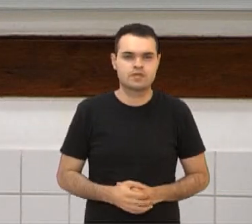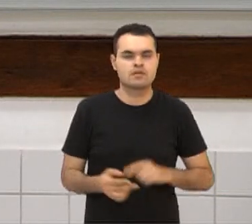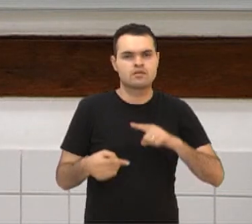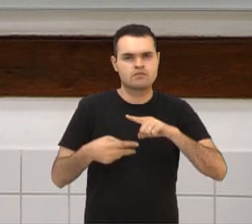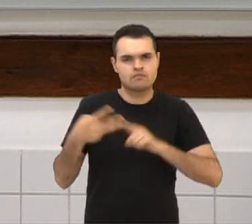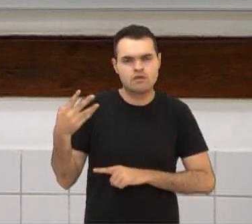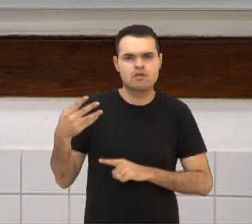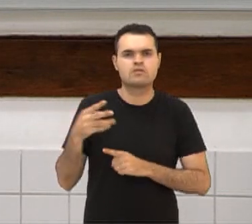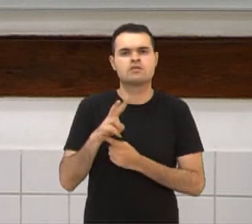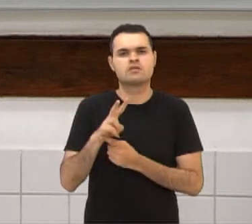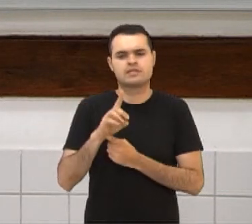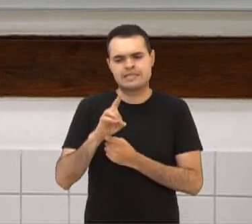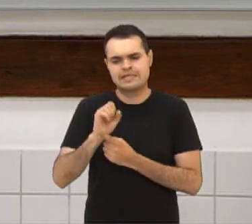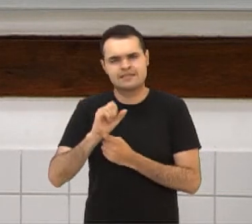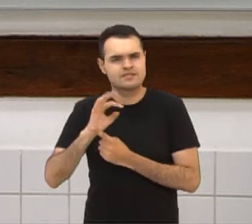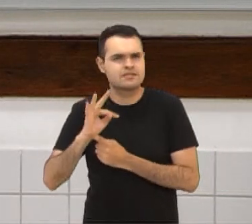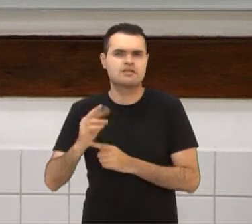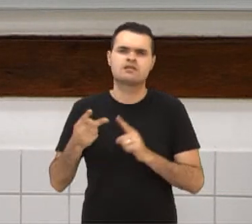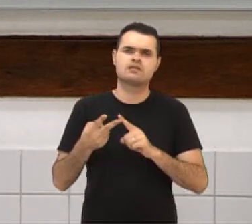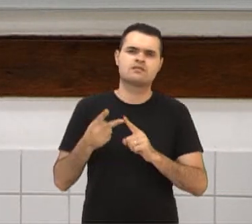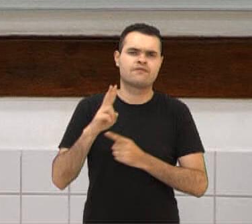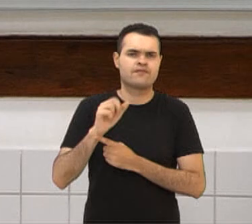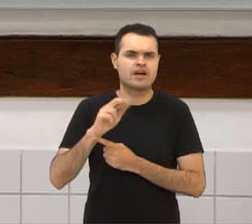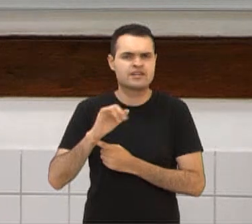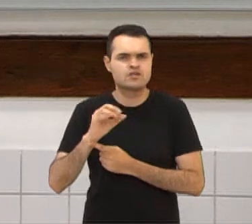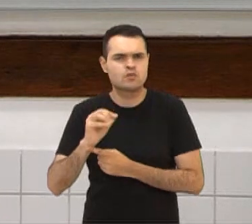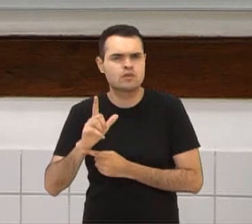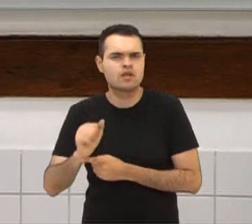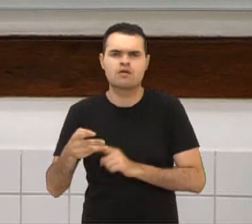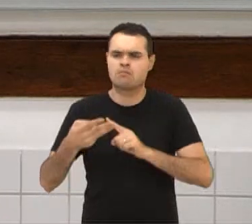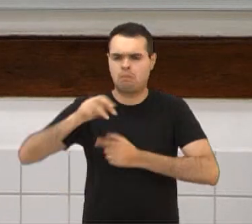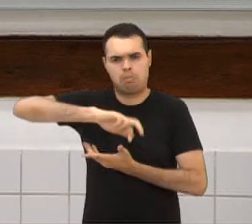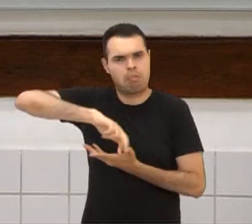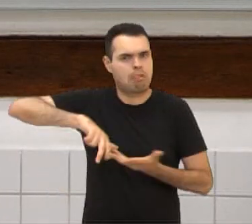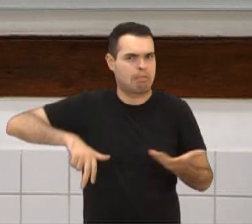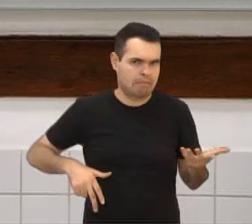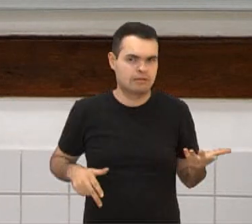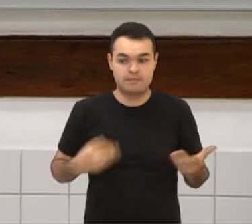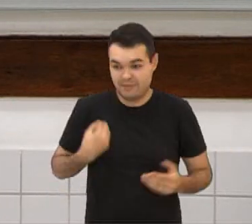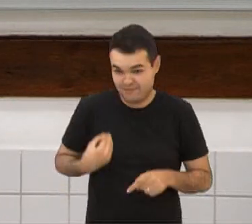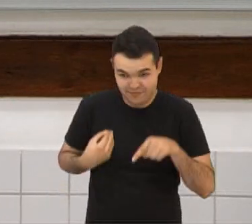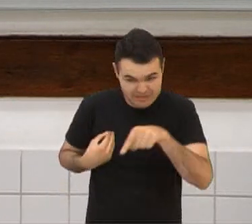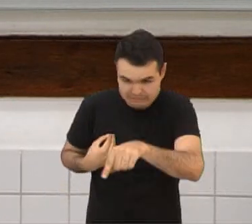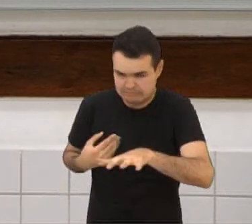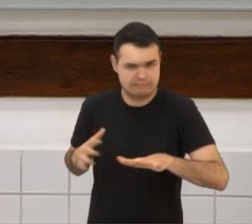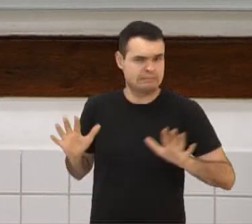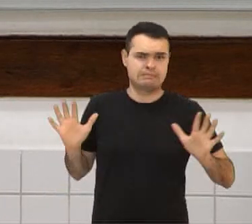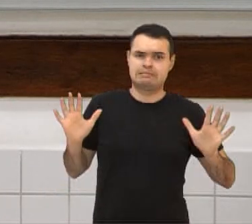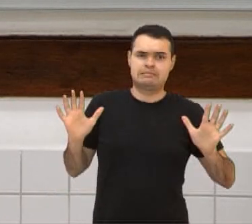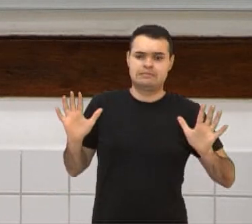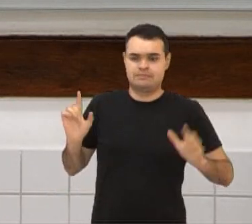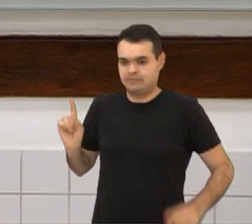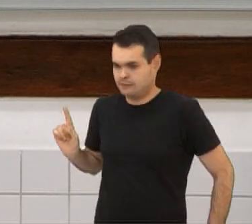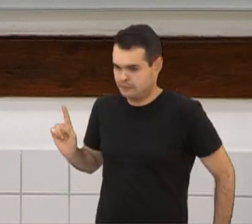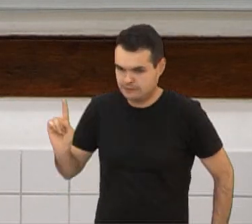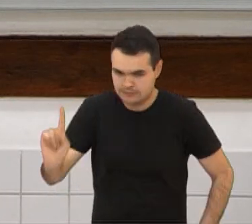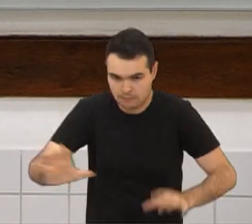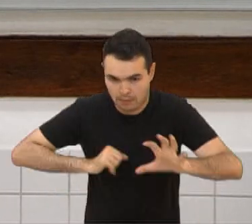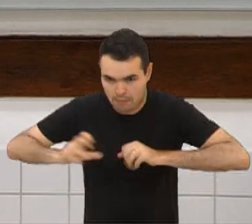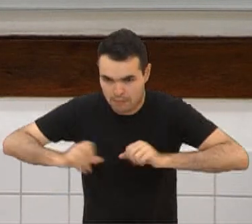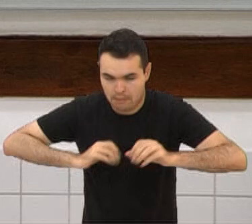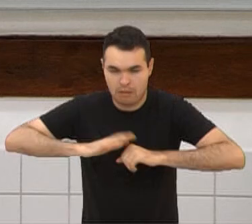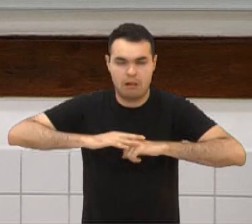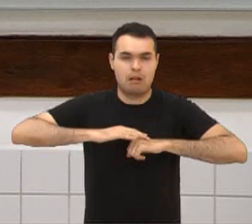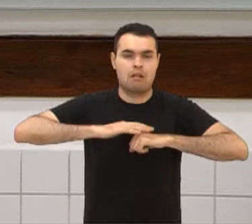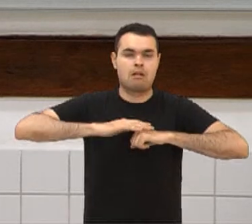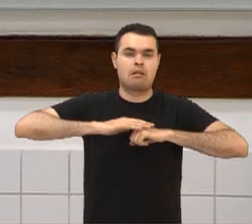e DSTs. Então, realmente, se você for ver, era um ambiente nada muito propício para sobreviver. Você tinha muita chance de morrer por várias doenças,